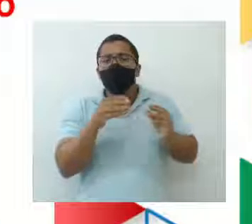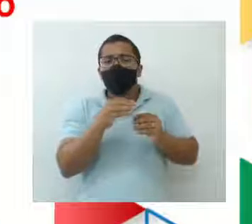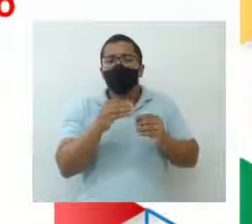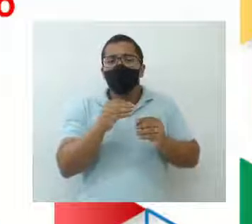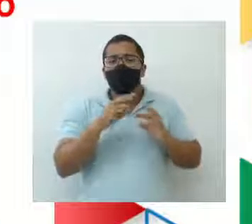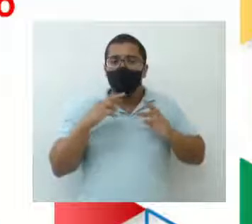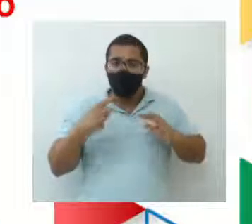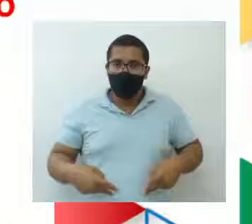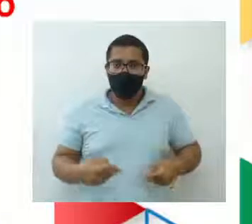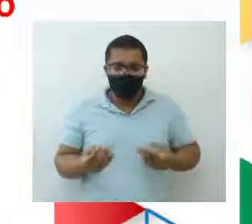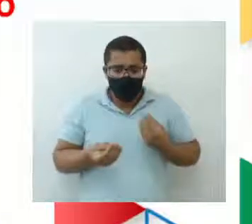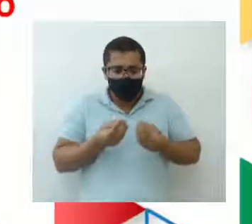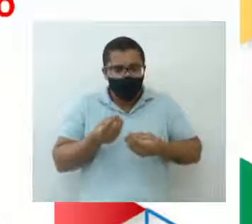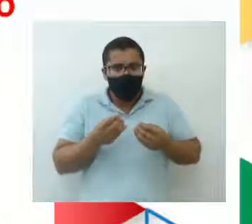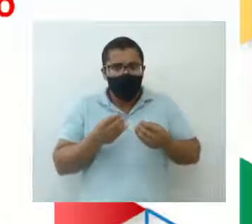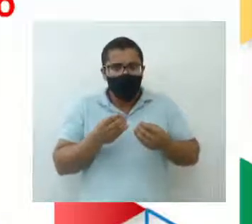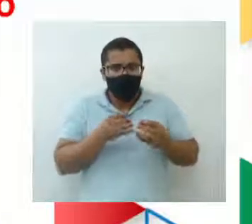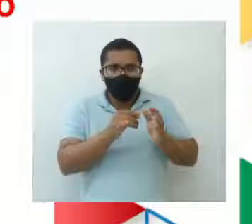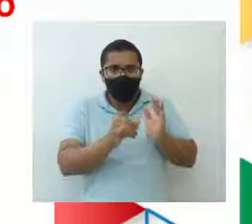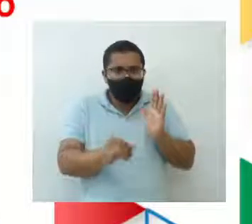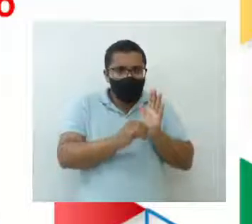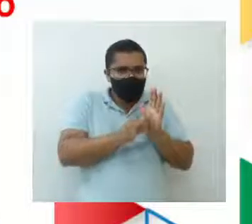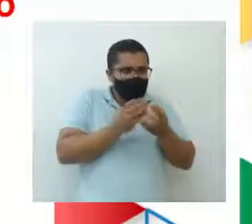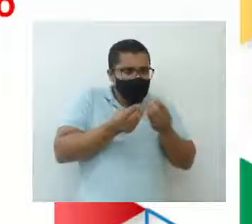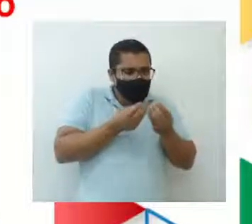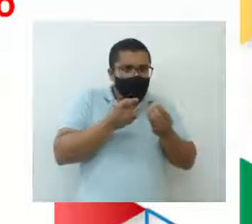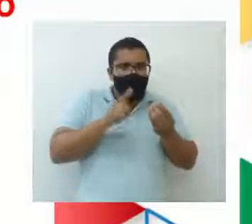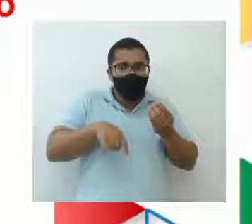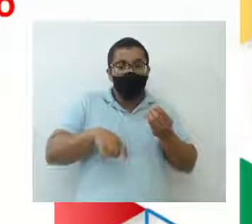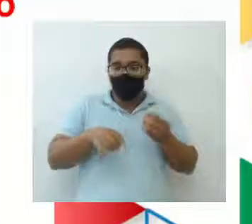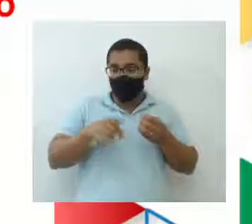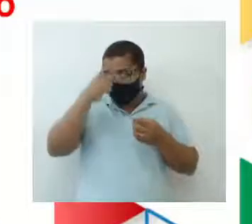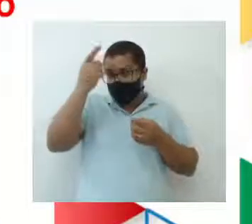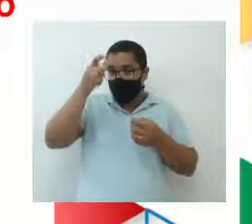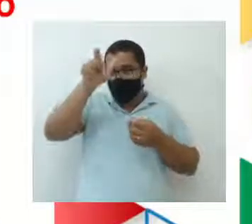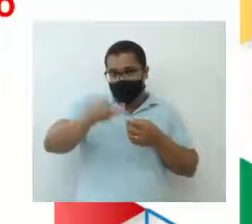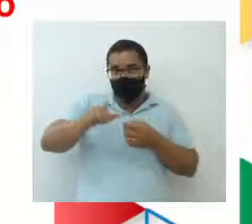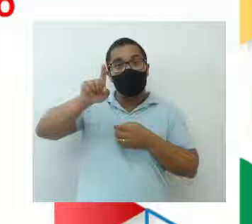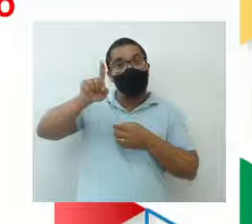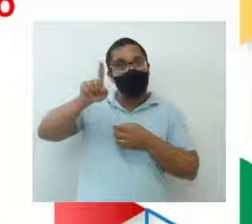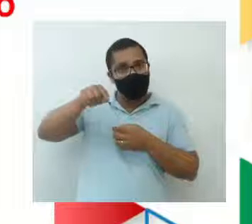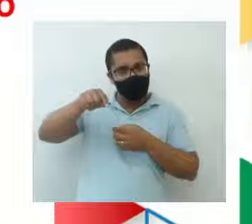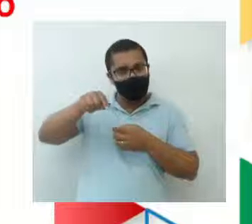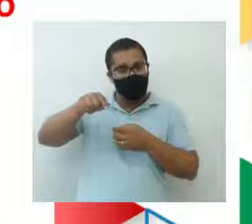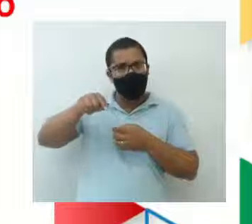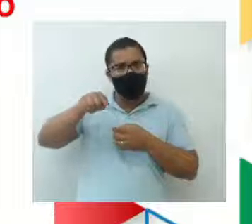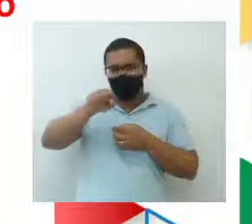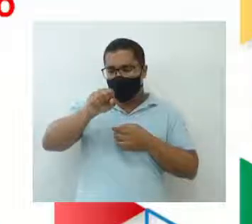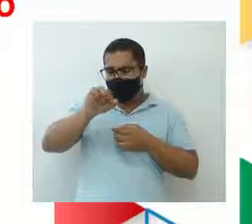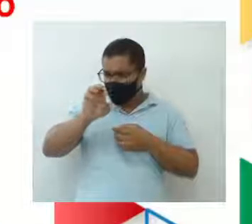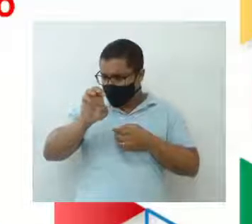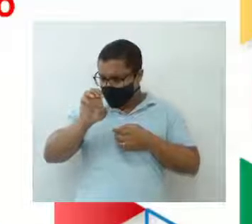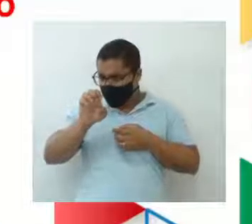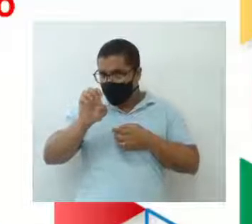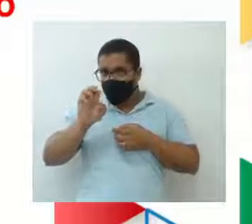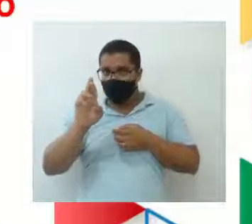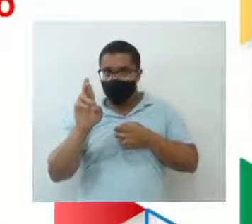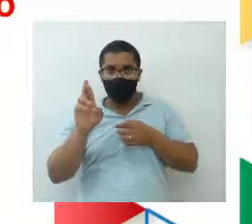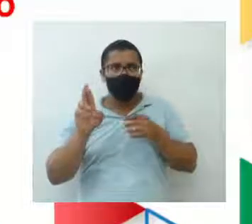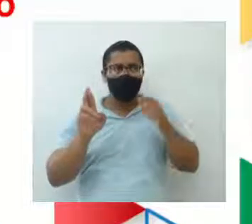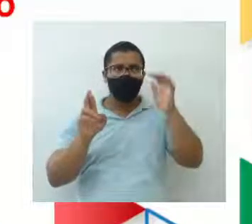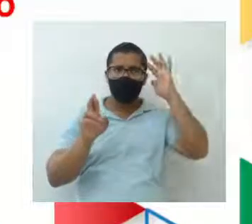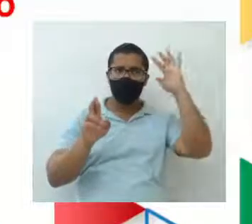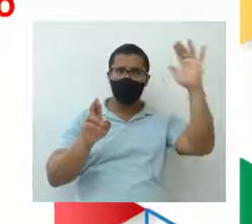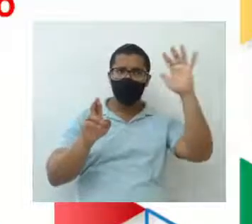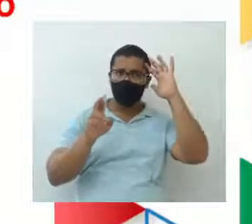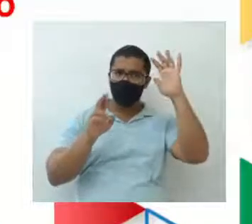uma identificação entre o ser e o pensar. Veja só, ser e o pensar. Essa relação é